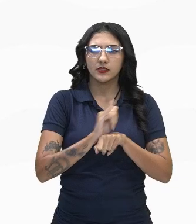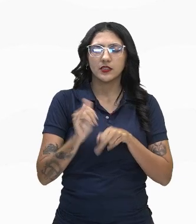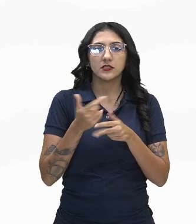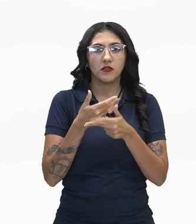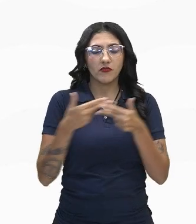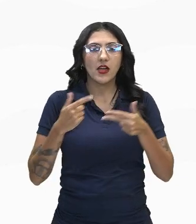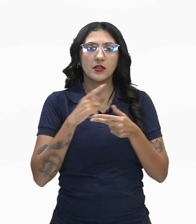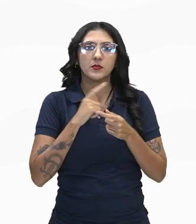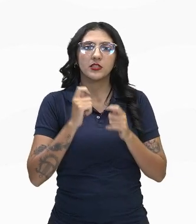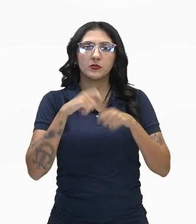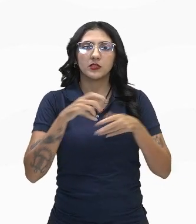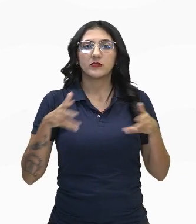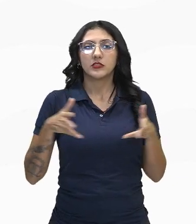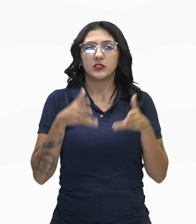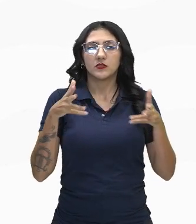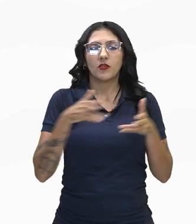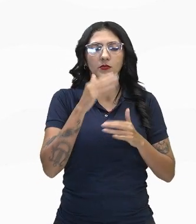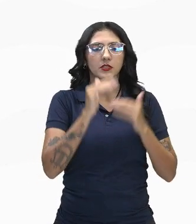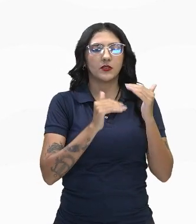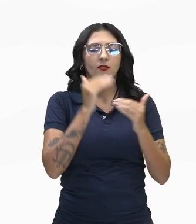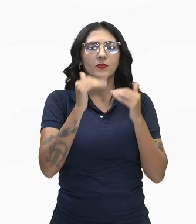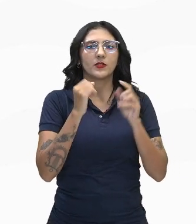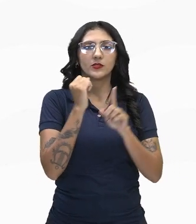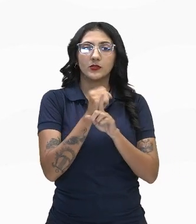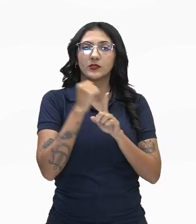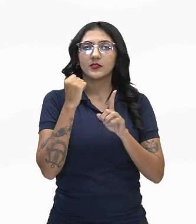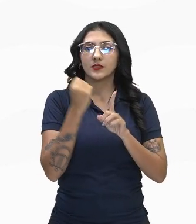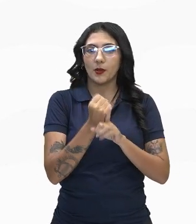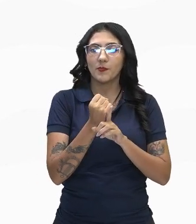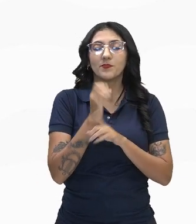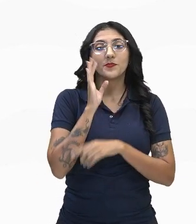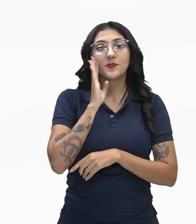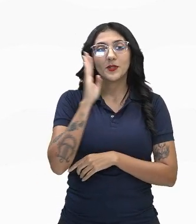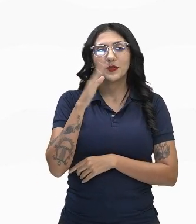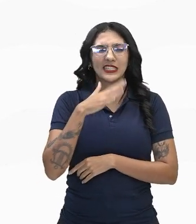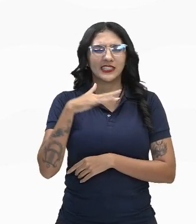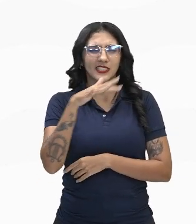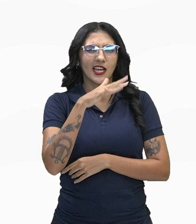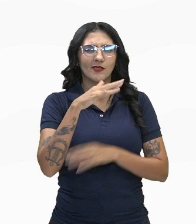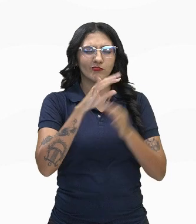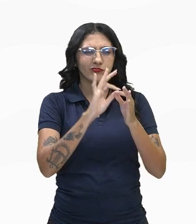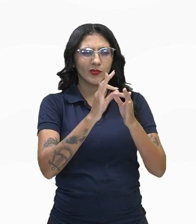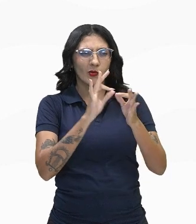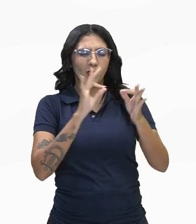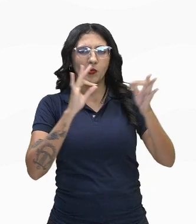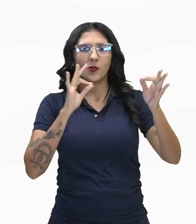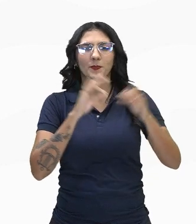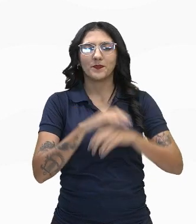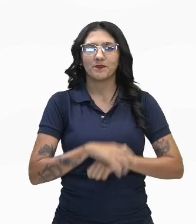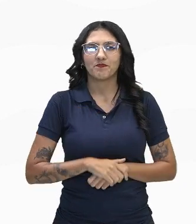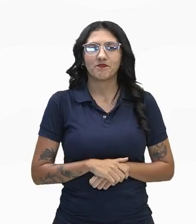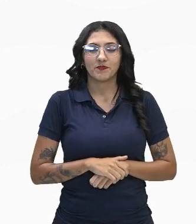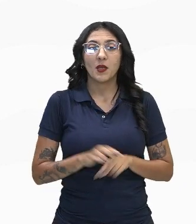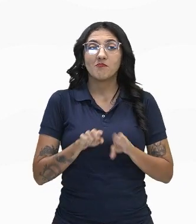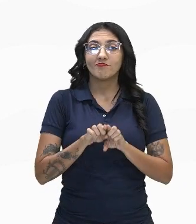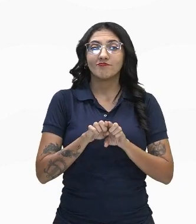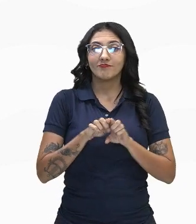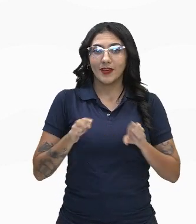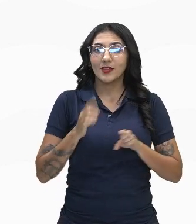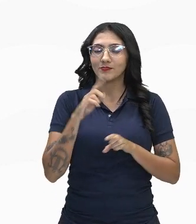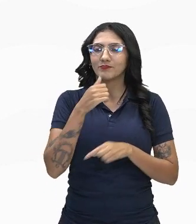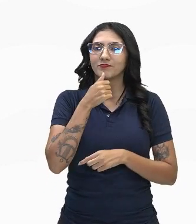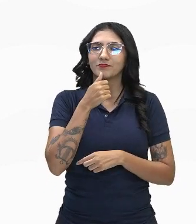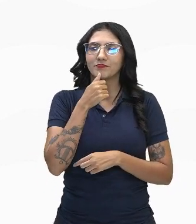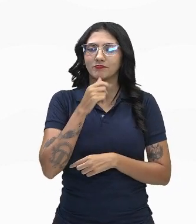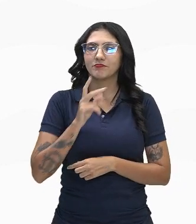esse desenvolvimento social, principalmente nas áreas mais longínquas, tá? Mas não para aí não, né, professora Shirley? Não, aí a gente